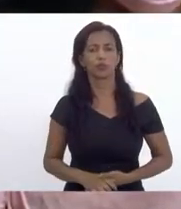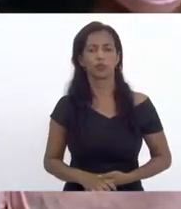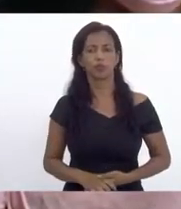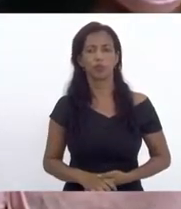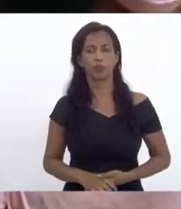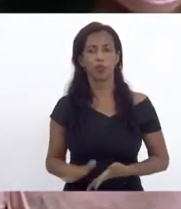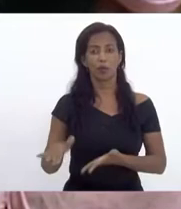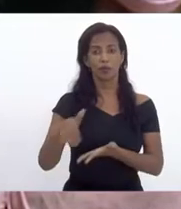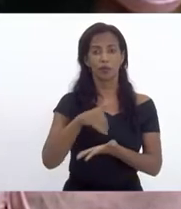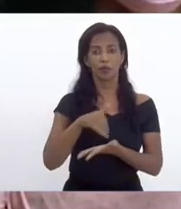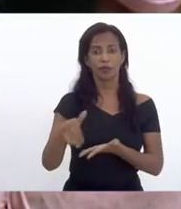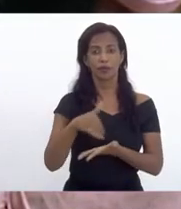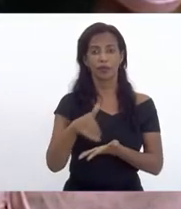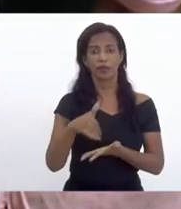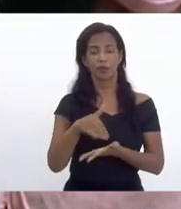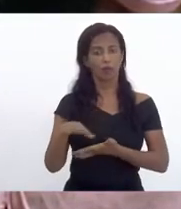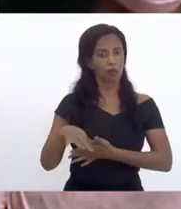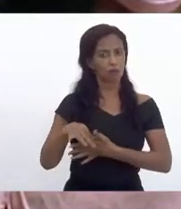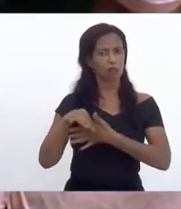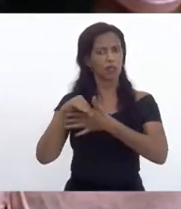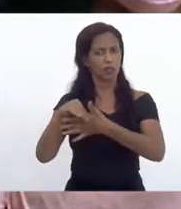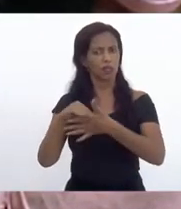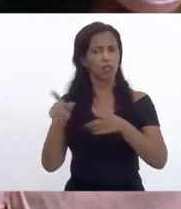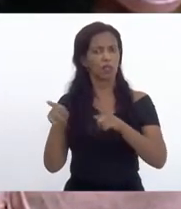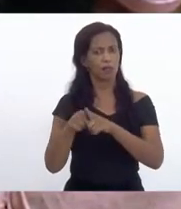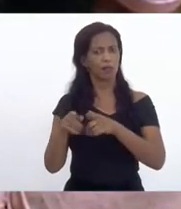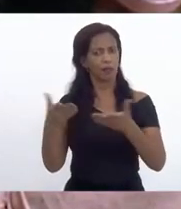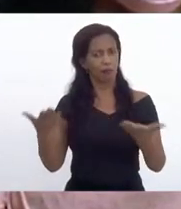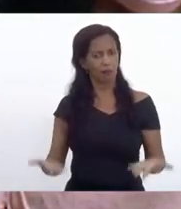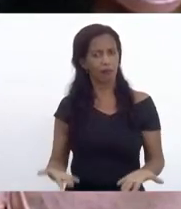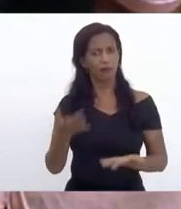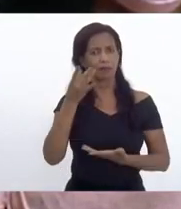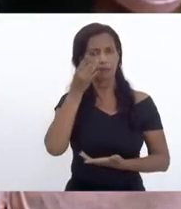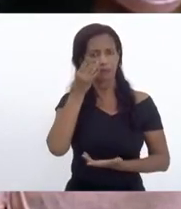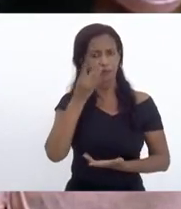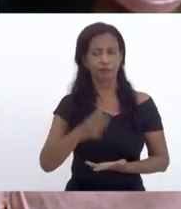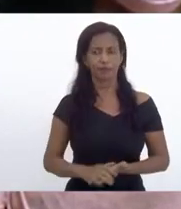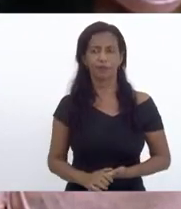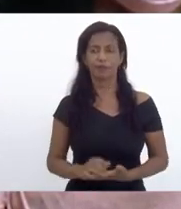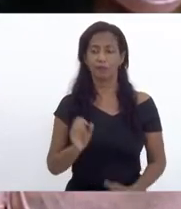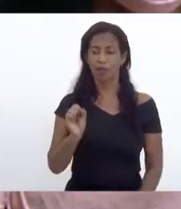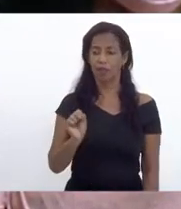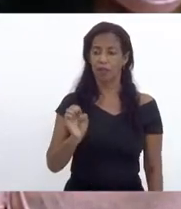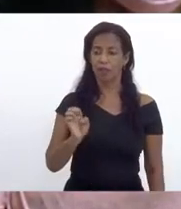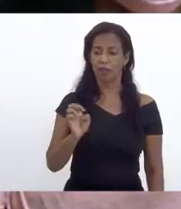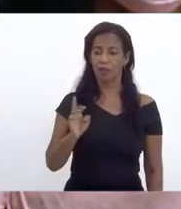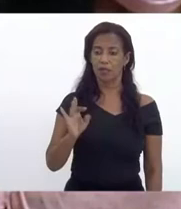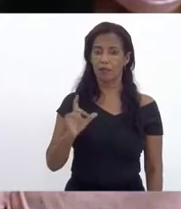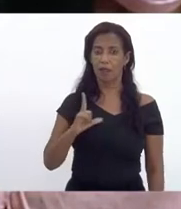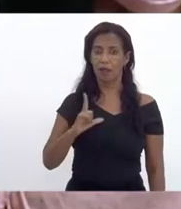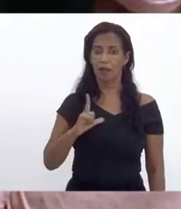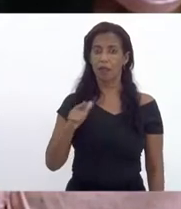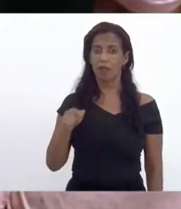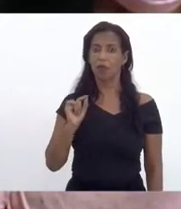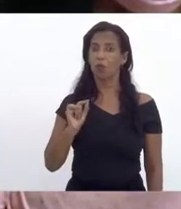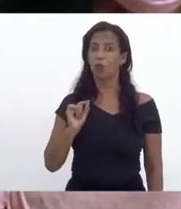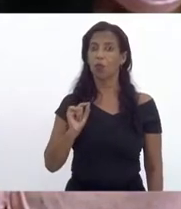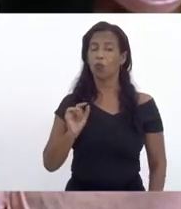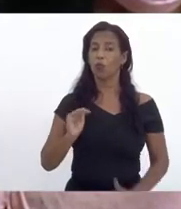aos secretários e lideranças aqui presentes. O SEBRAE tem a missão de desenvolvimento